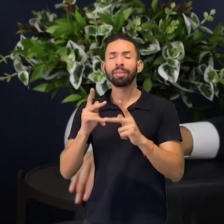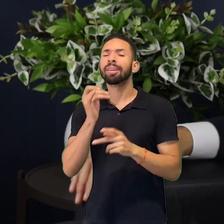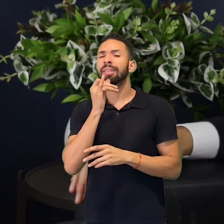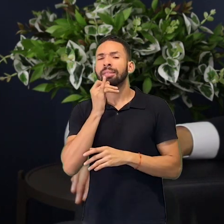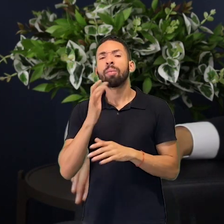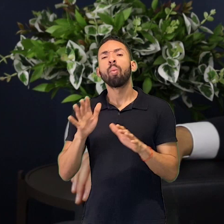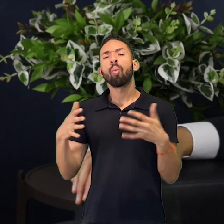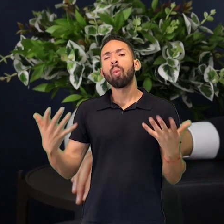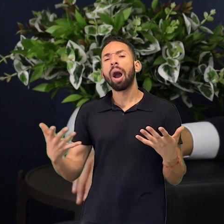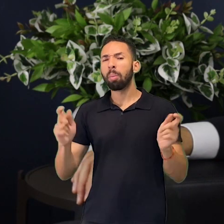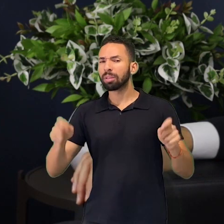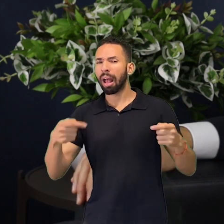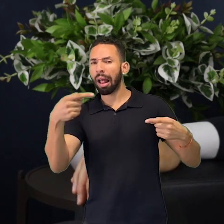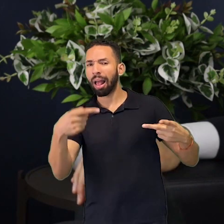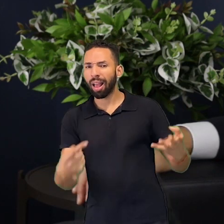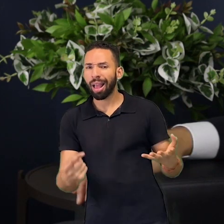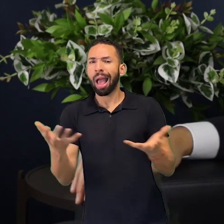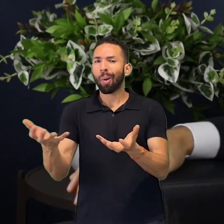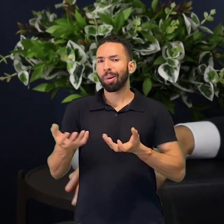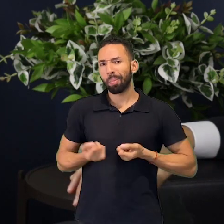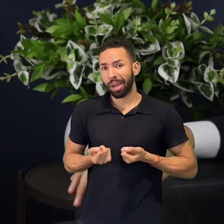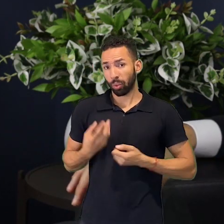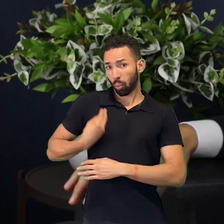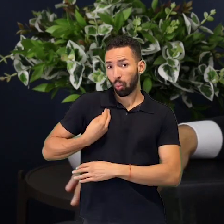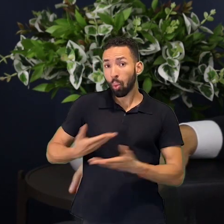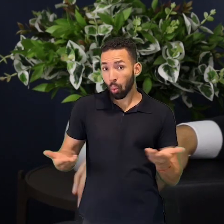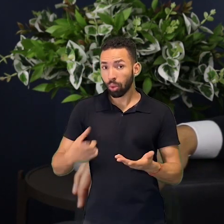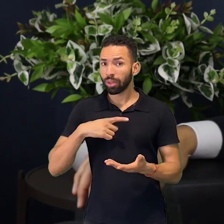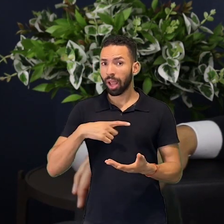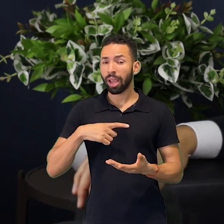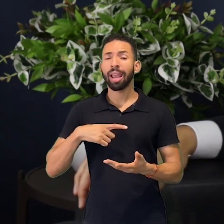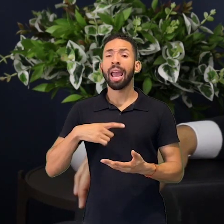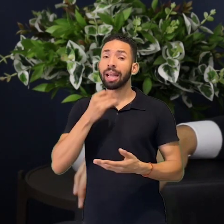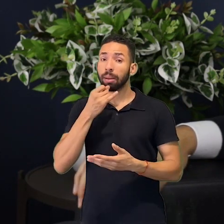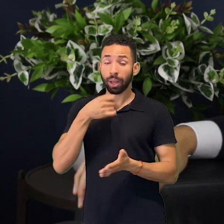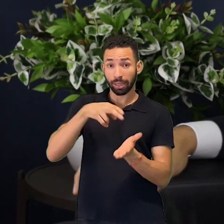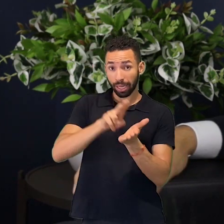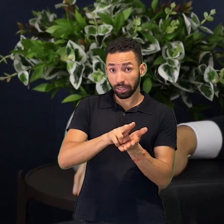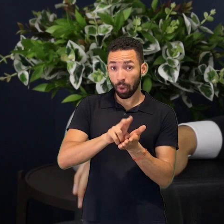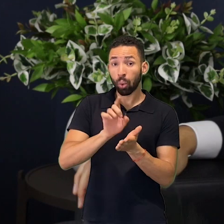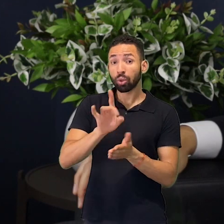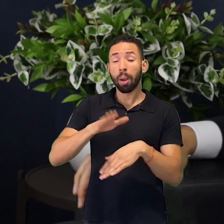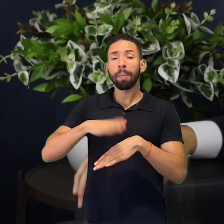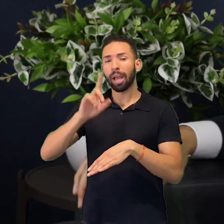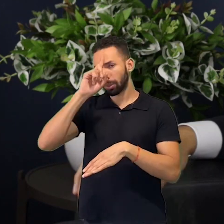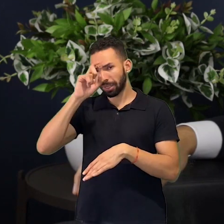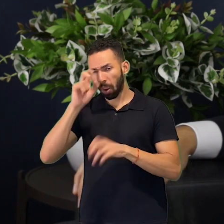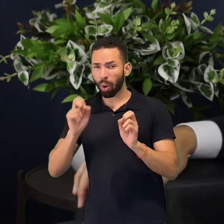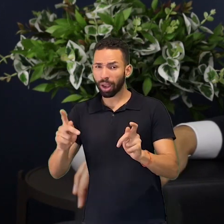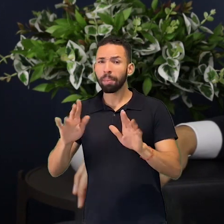psiquiátricos, quais que são essas possibilidades de acolhimento, né, que existem hoje, além dessa